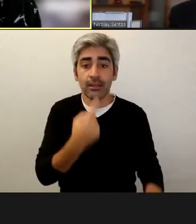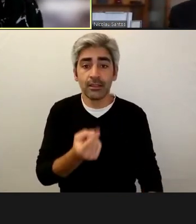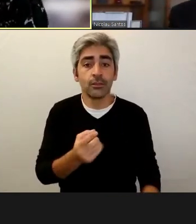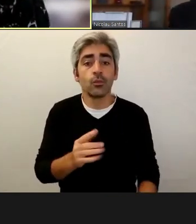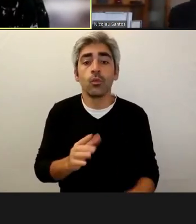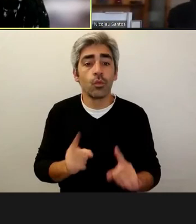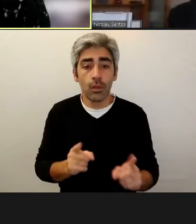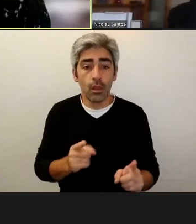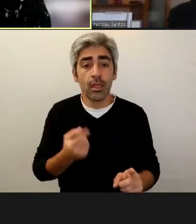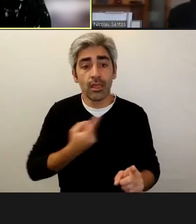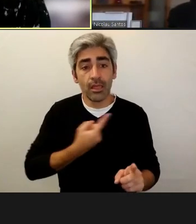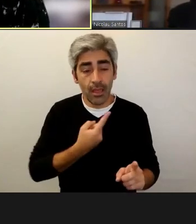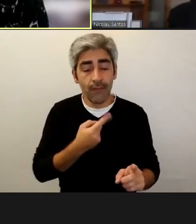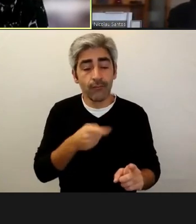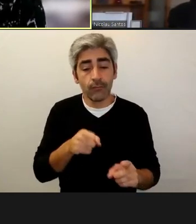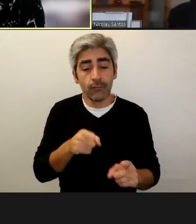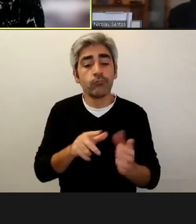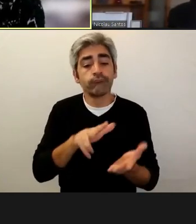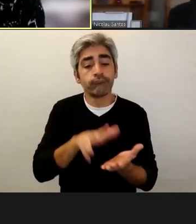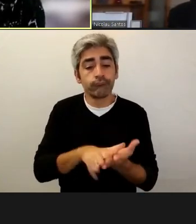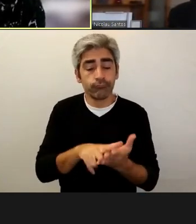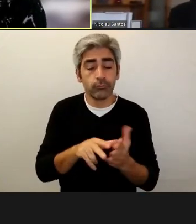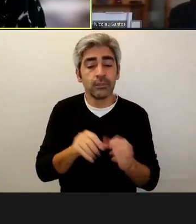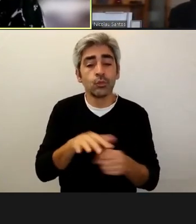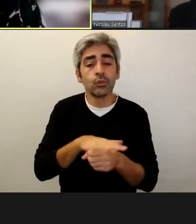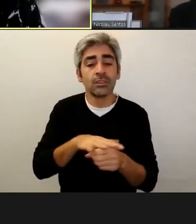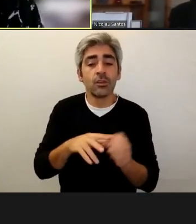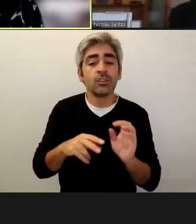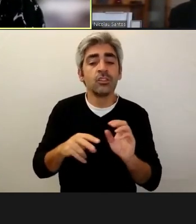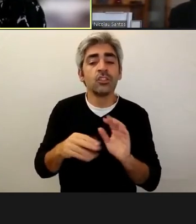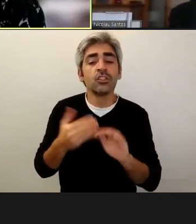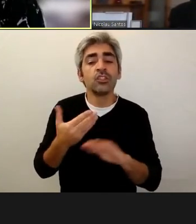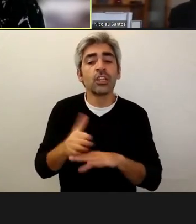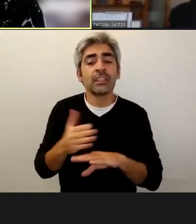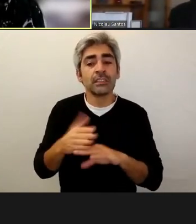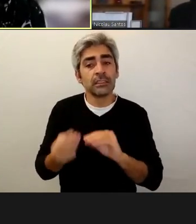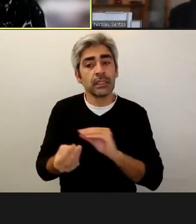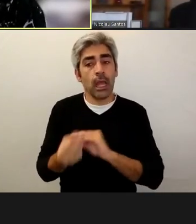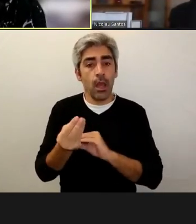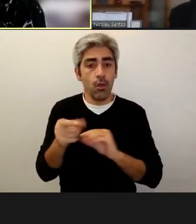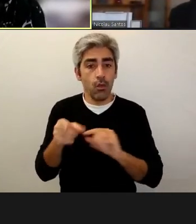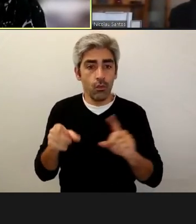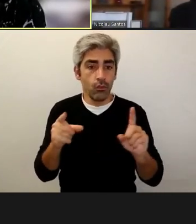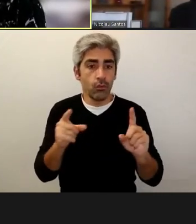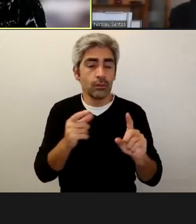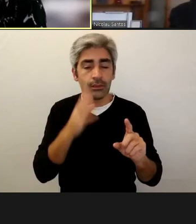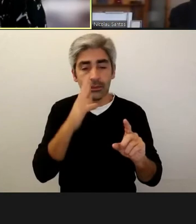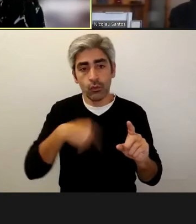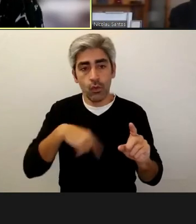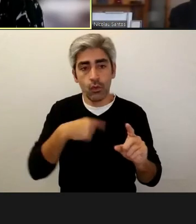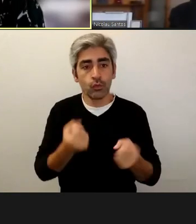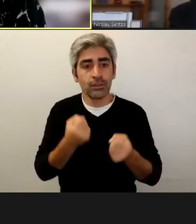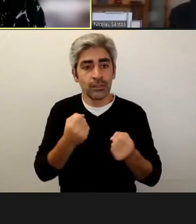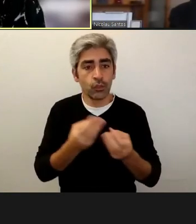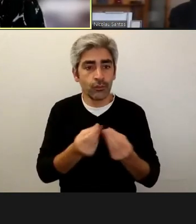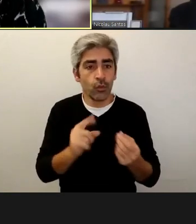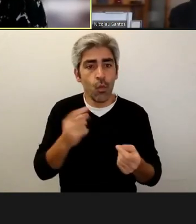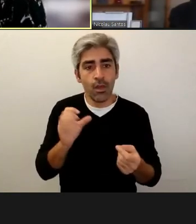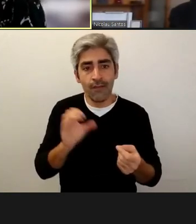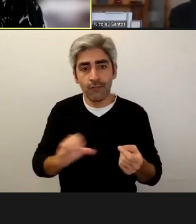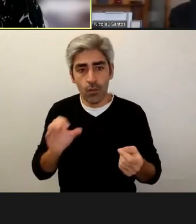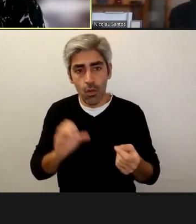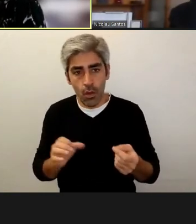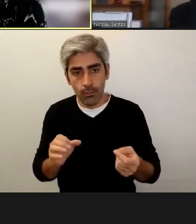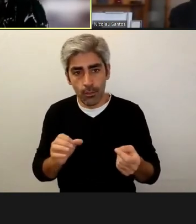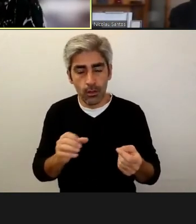devemos decretar um estado de exceção se não pudermos resolver, desculpem a linguagem, se calhar tem mais coloquial, de outra forma, ou seja, porque o